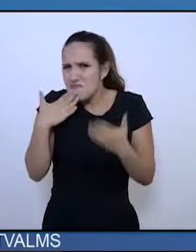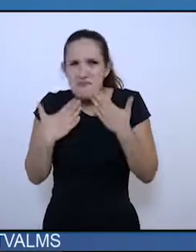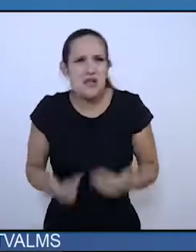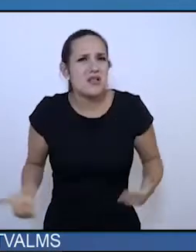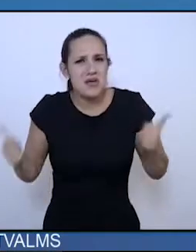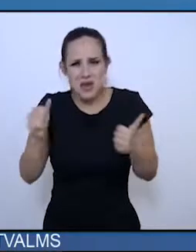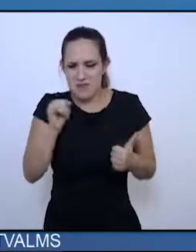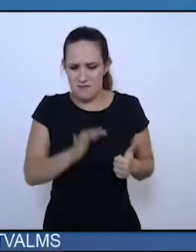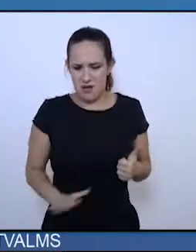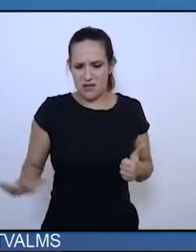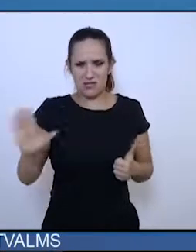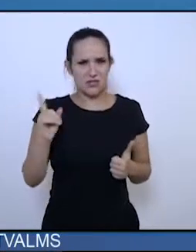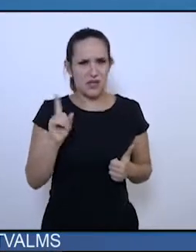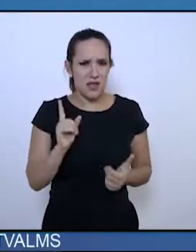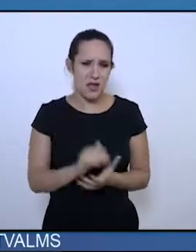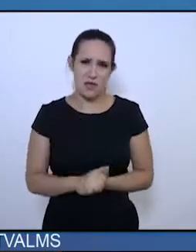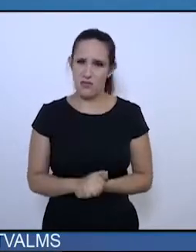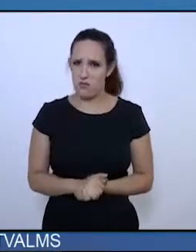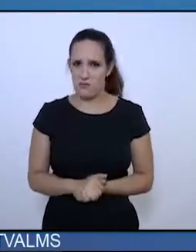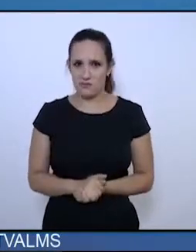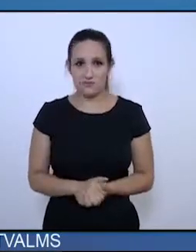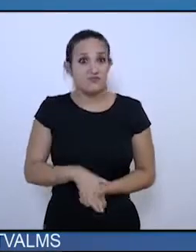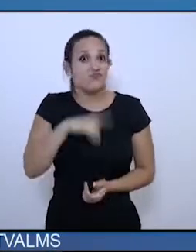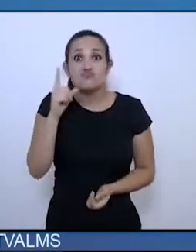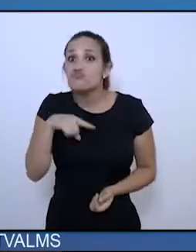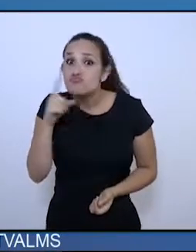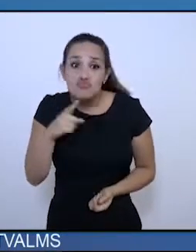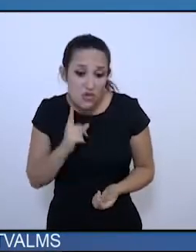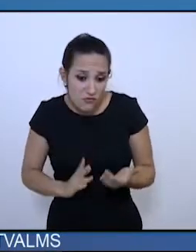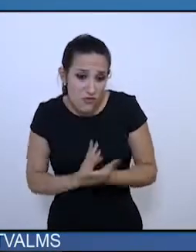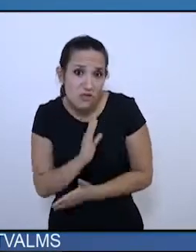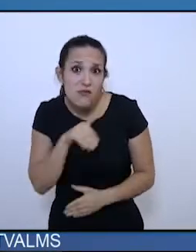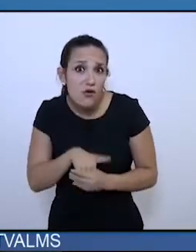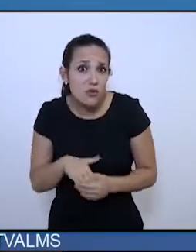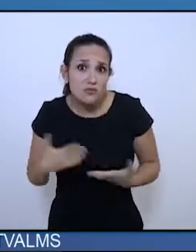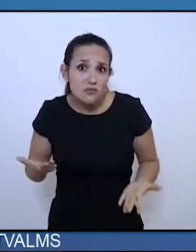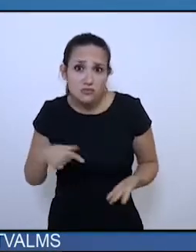credibilidade. Não foi eleito. Não foi eleito.